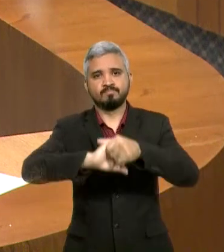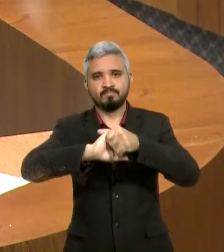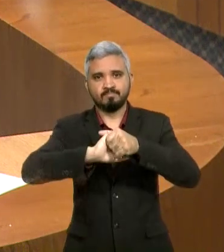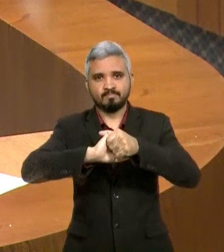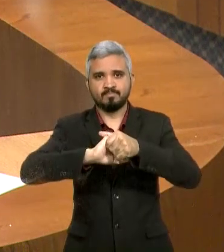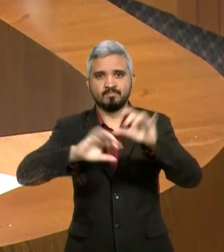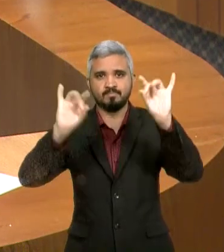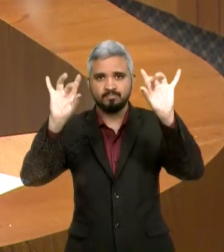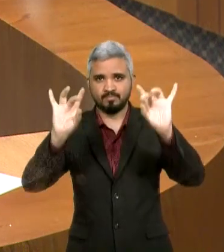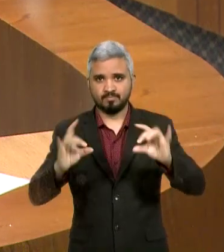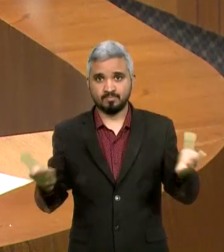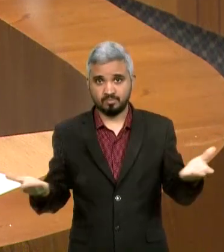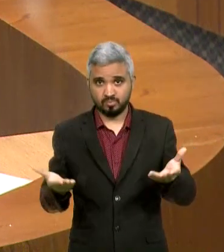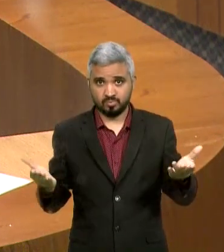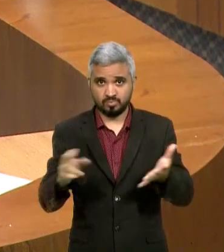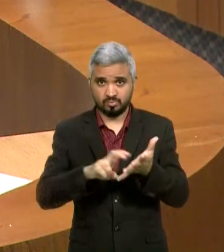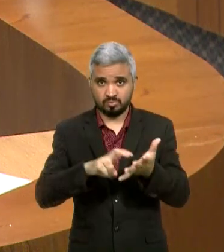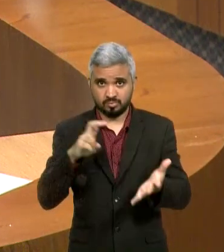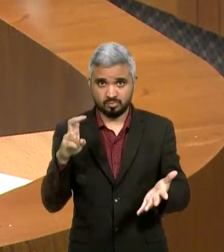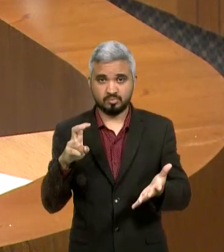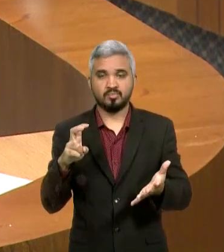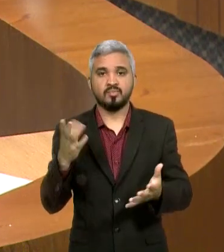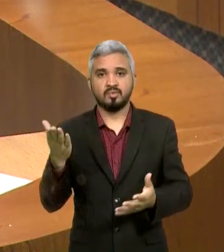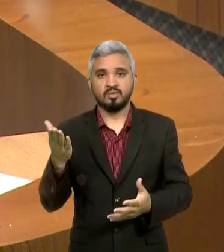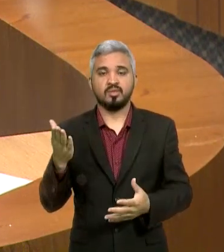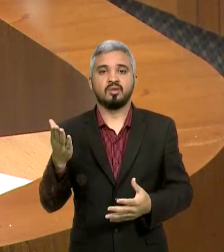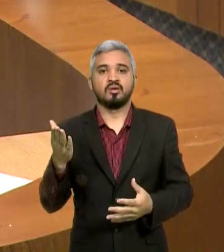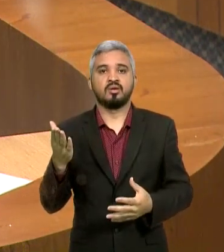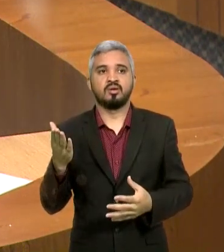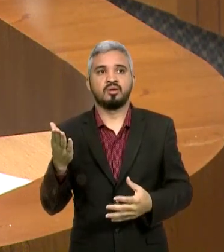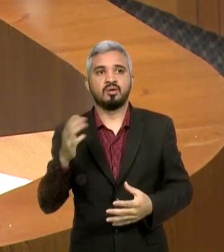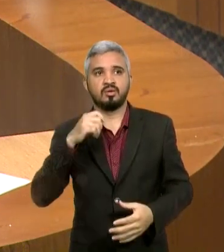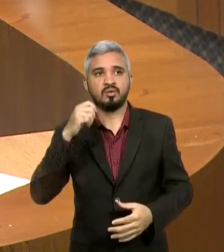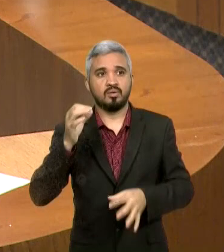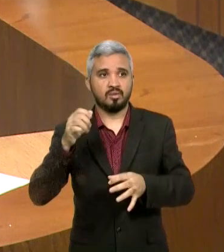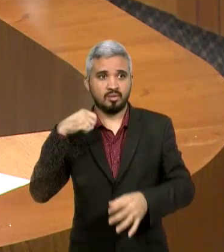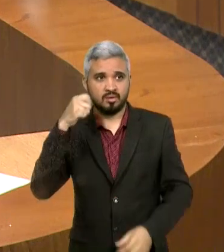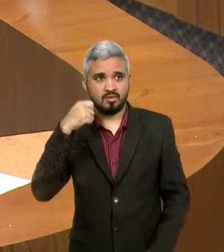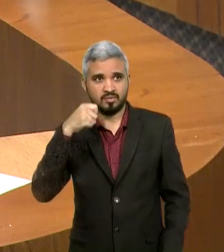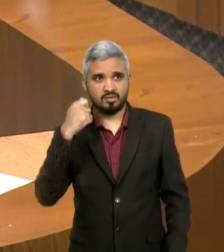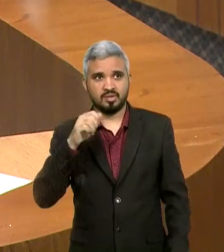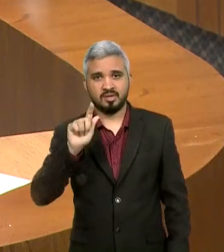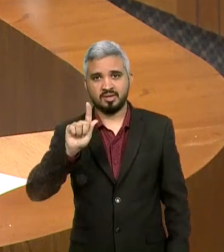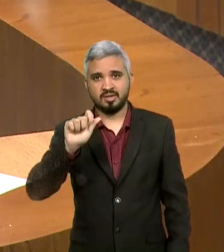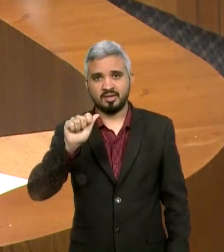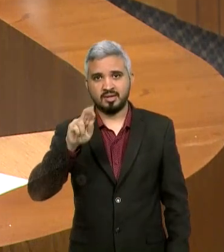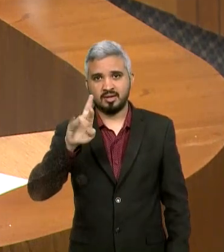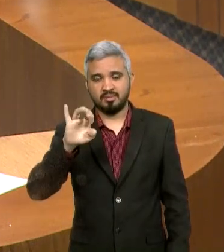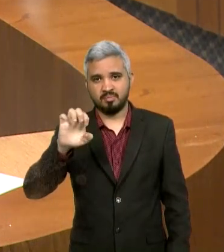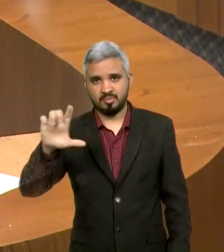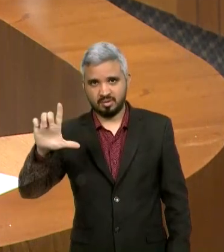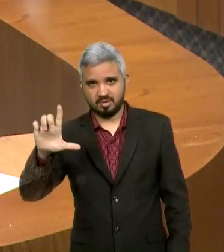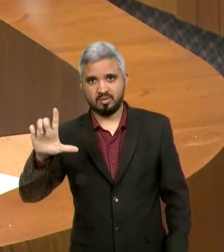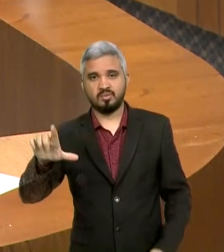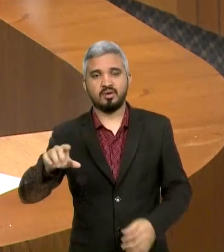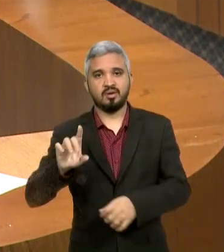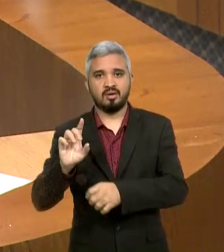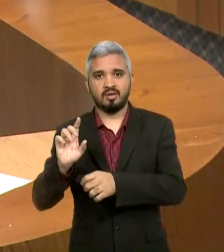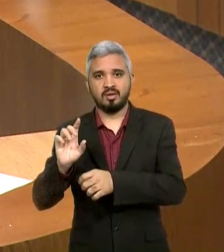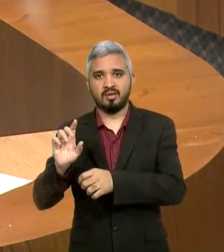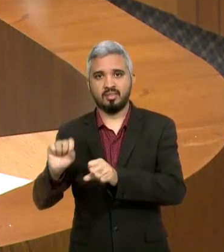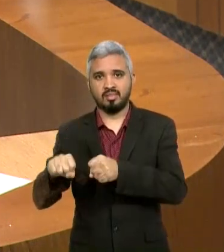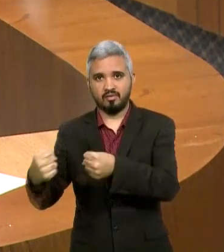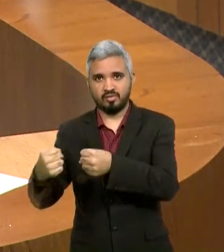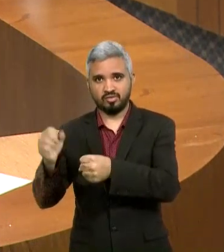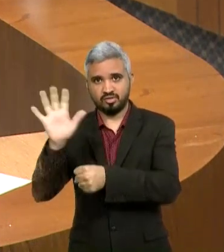manhã de hoje, senhor presidente, doutor Gabriel, que é o nosso defensor geral, e doutor Alberto Bastos, nosso ex-defensor-geral